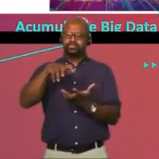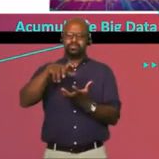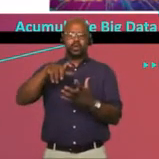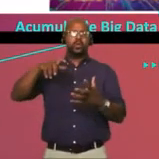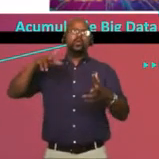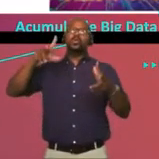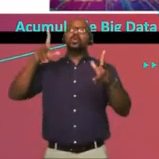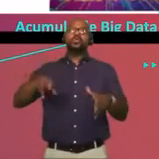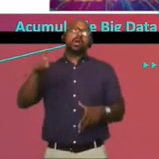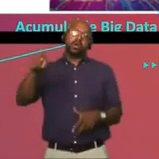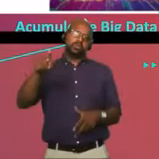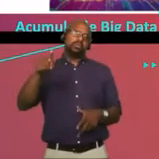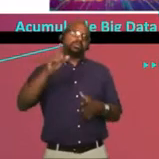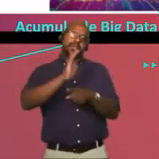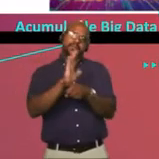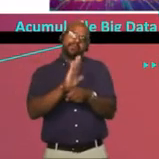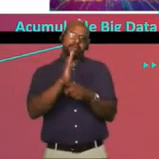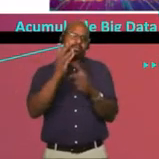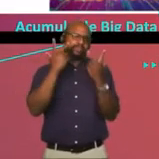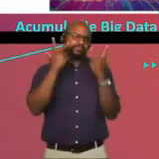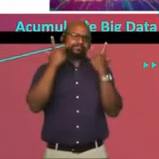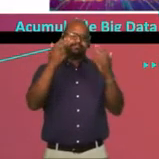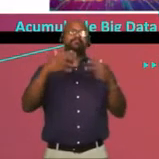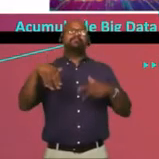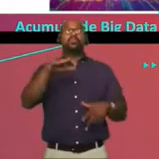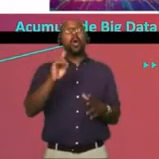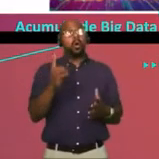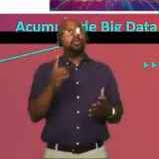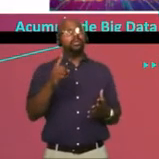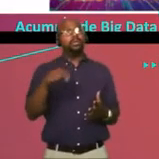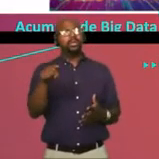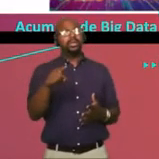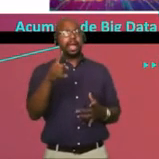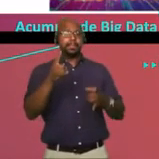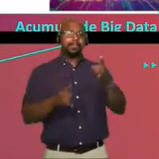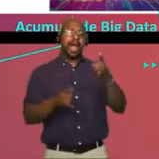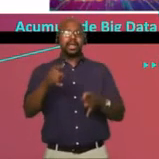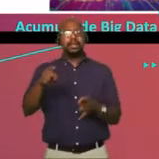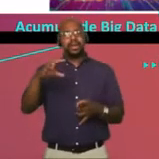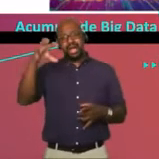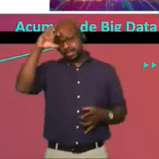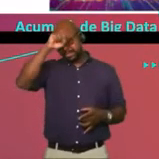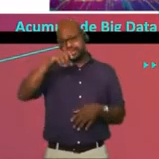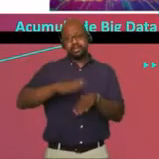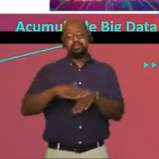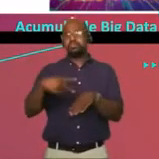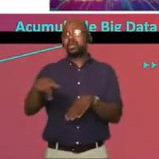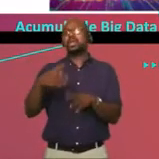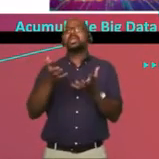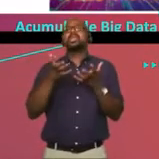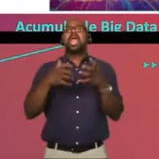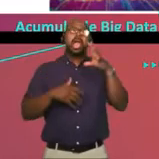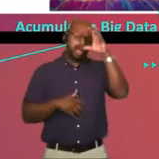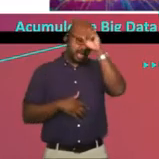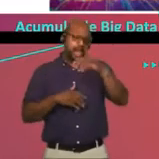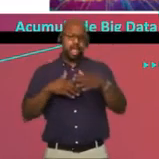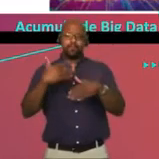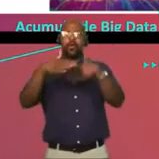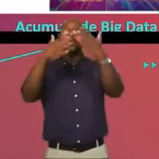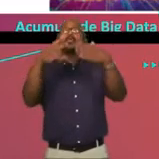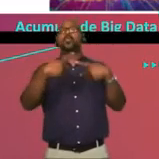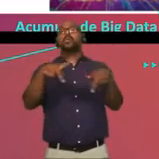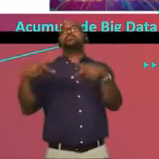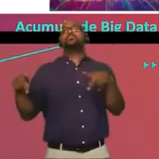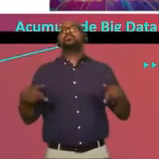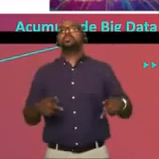como Exterminador do Futuro ou tem um mundo e que realmente as máquinas é aprendam o que elas querem aprender evolua no